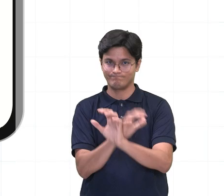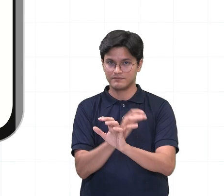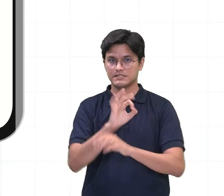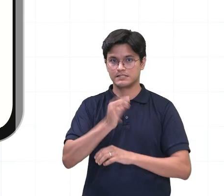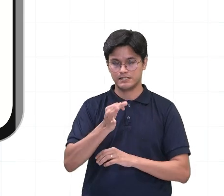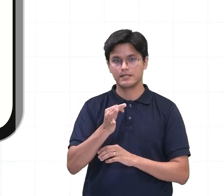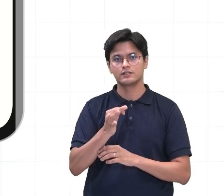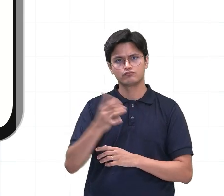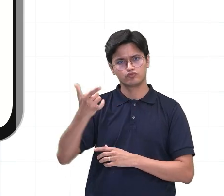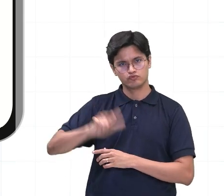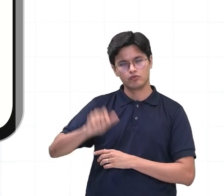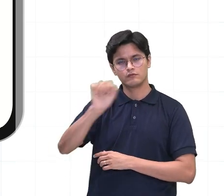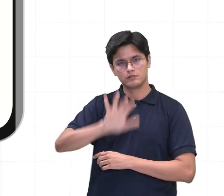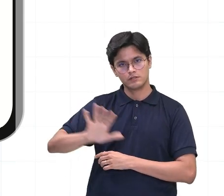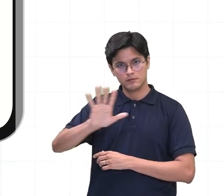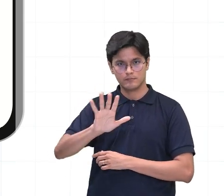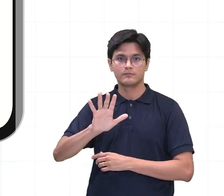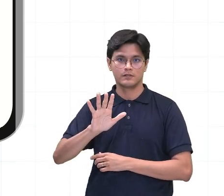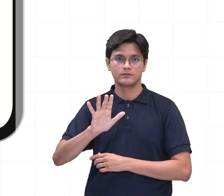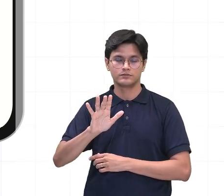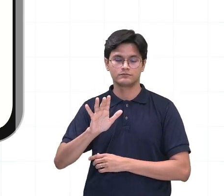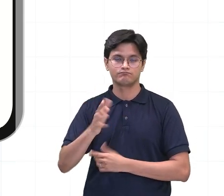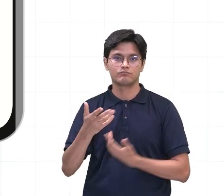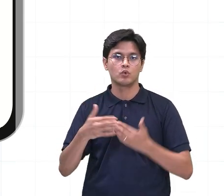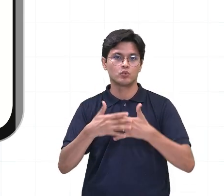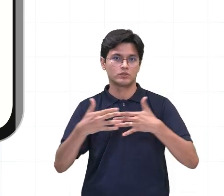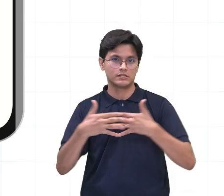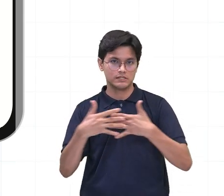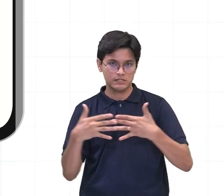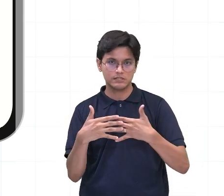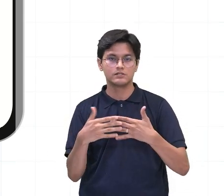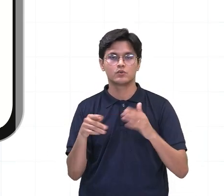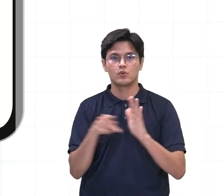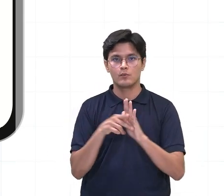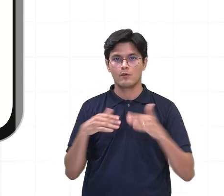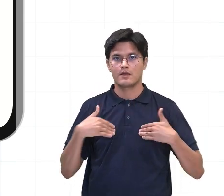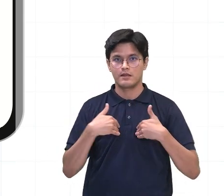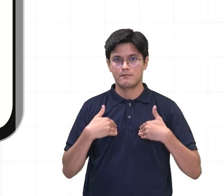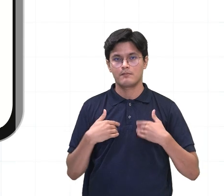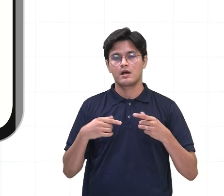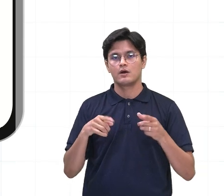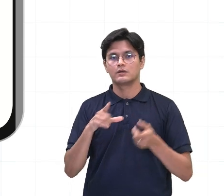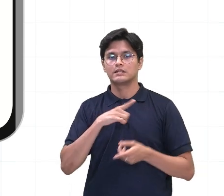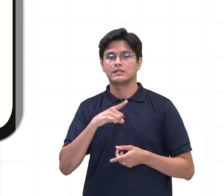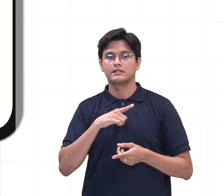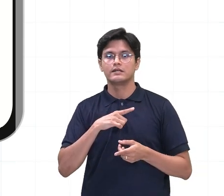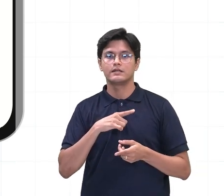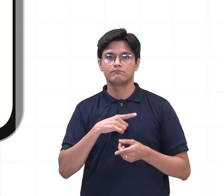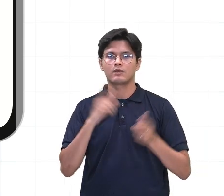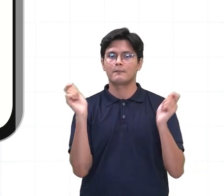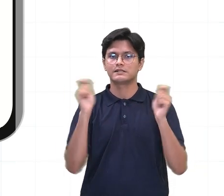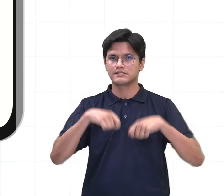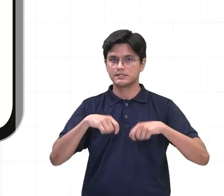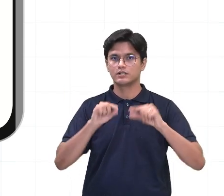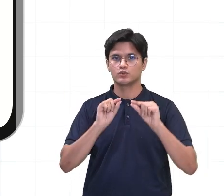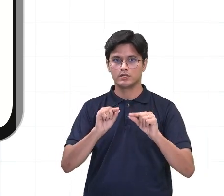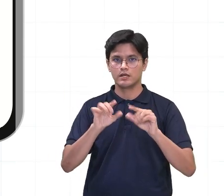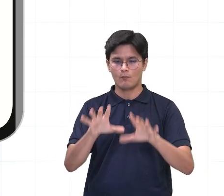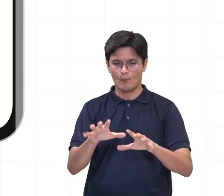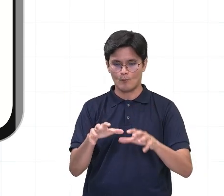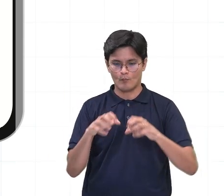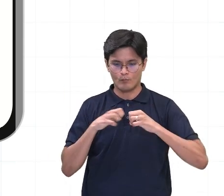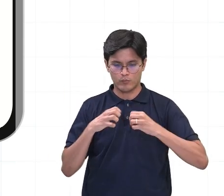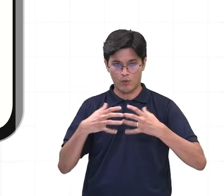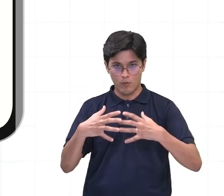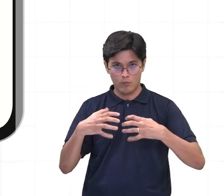imagem. Olha só, é um tecido animal que tem a capacidade de contração, né? Então, o fato dele conseguir contrair